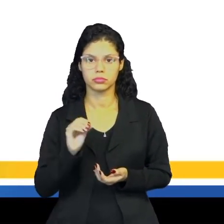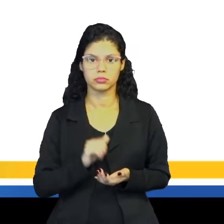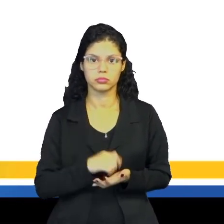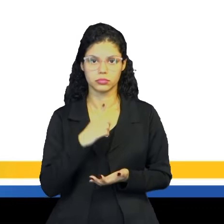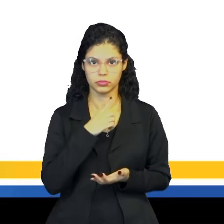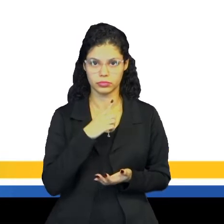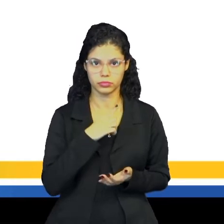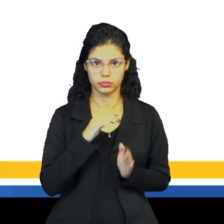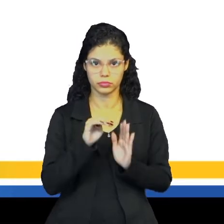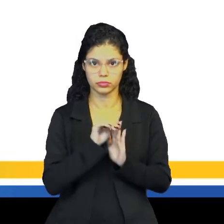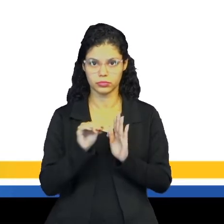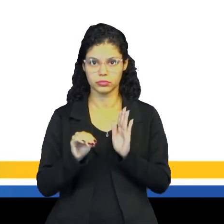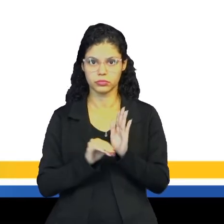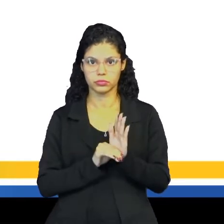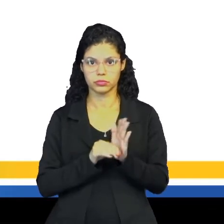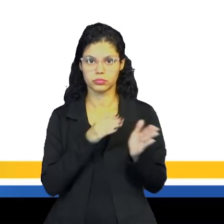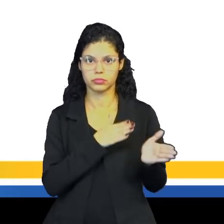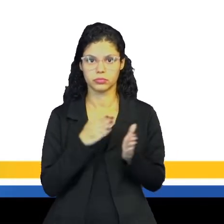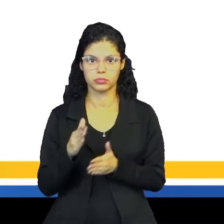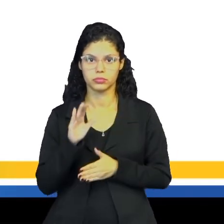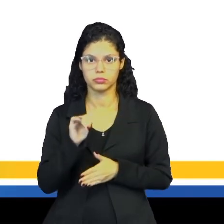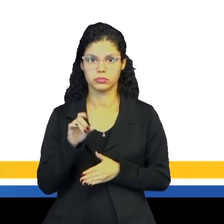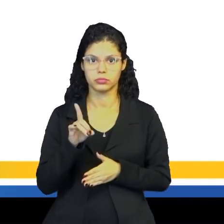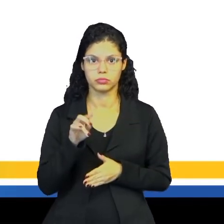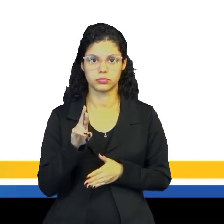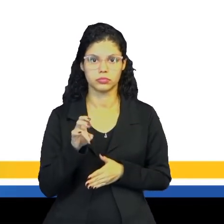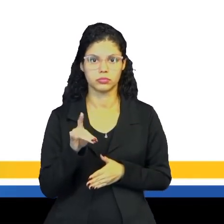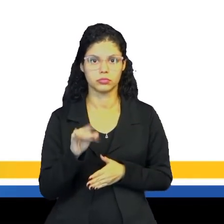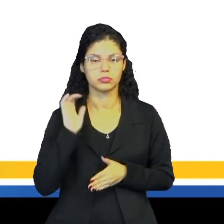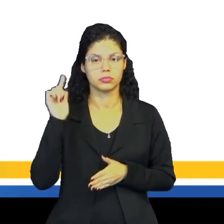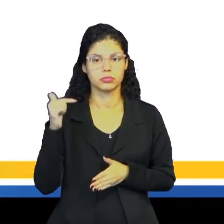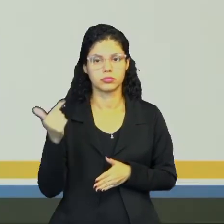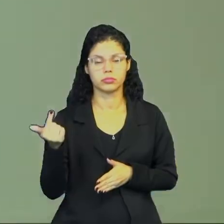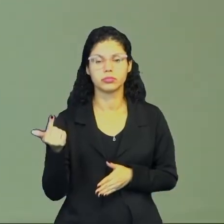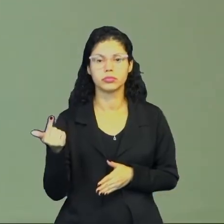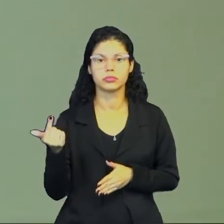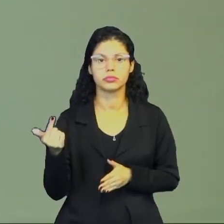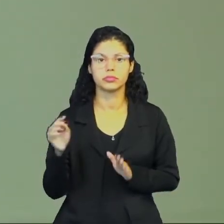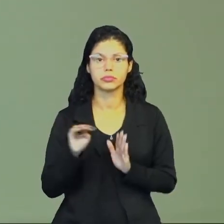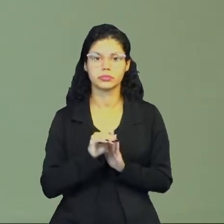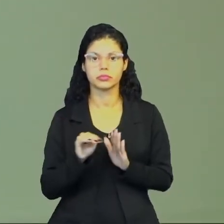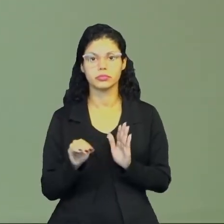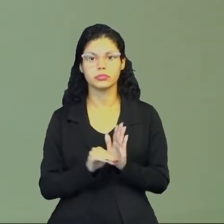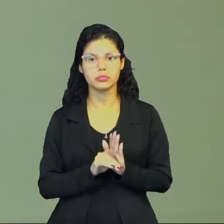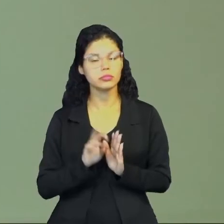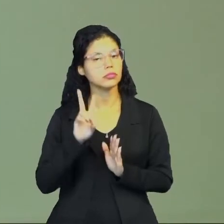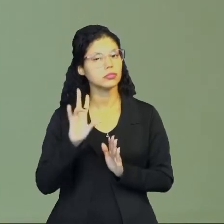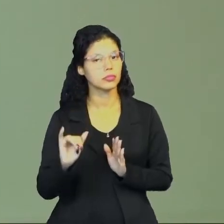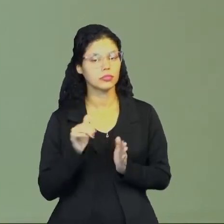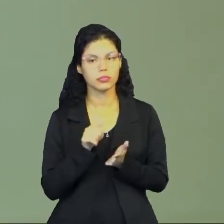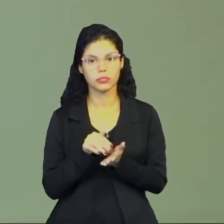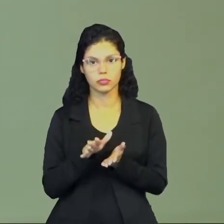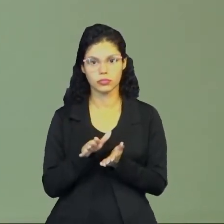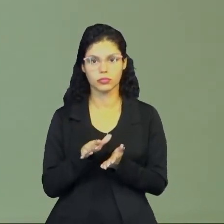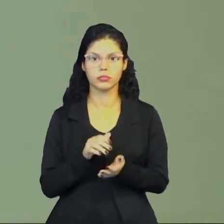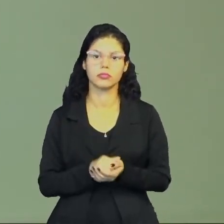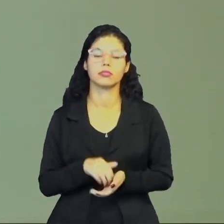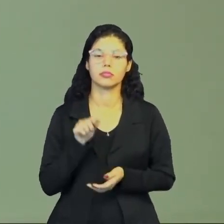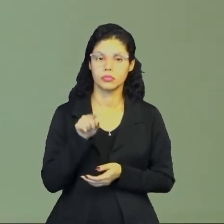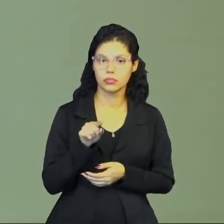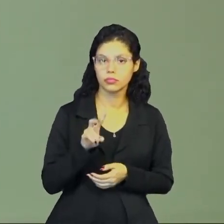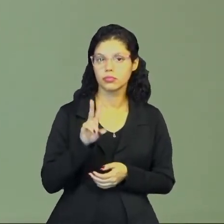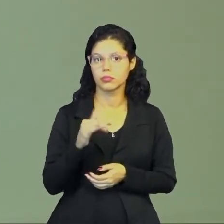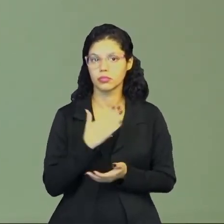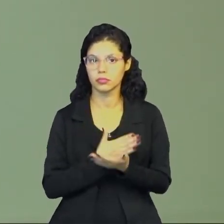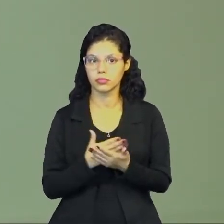ele desça, então, até a parte do endométrio, lá, nessa parte, ele vai ser eliminado. E aí, ele vai